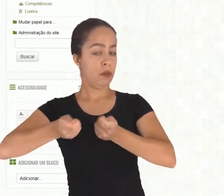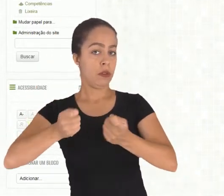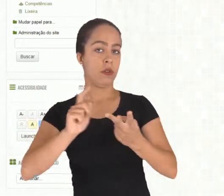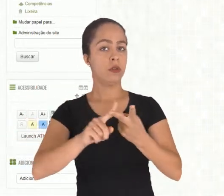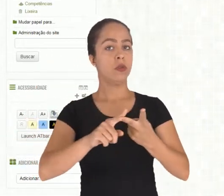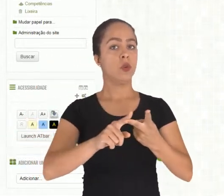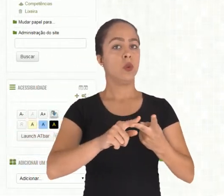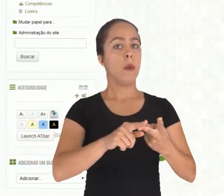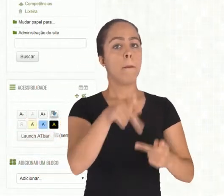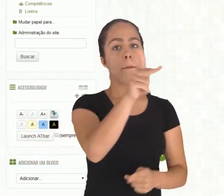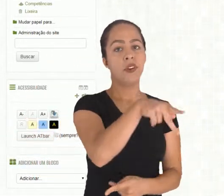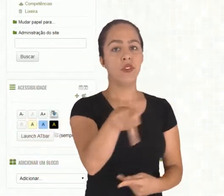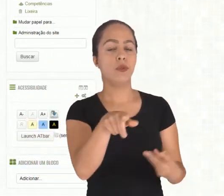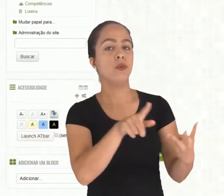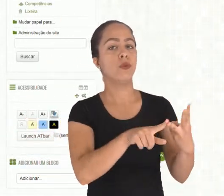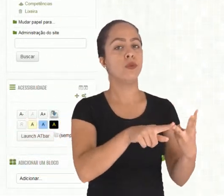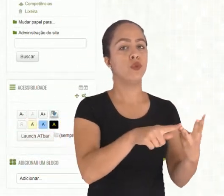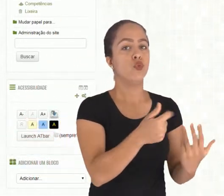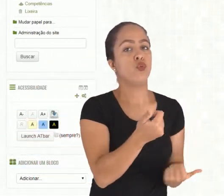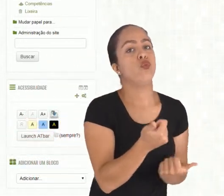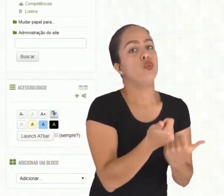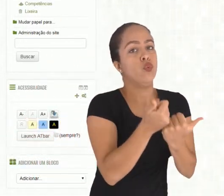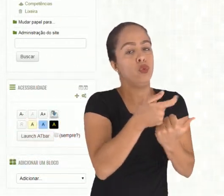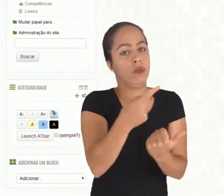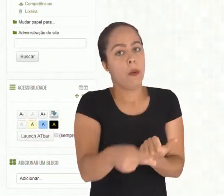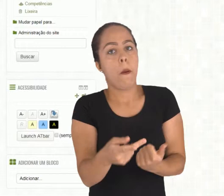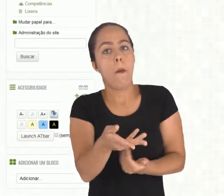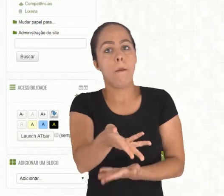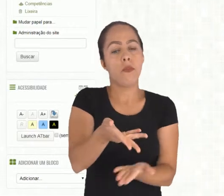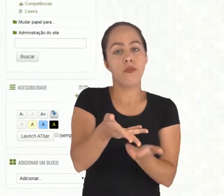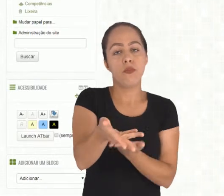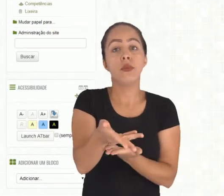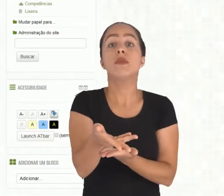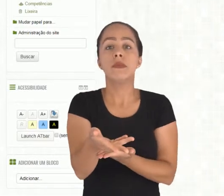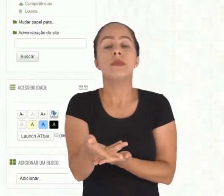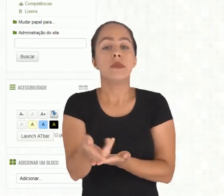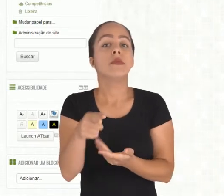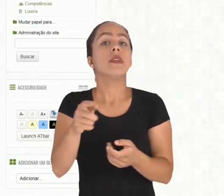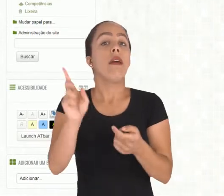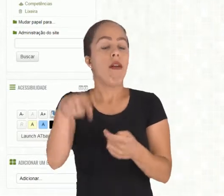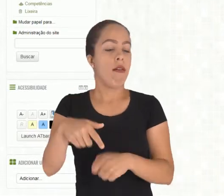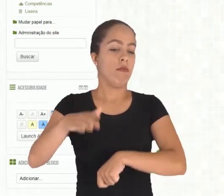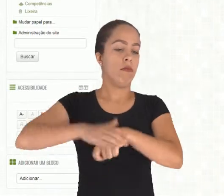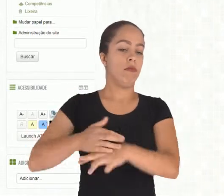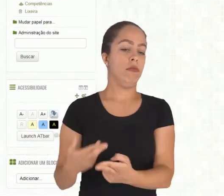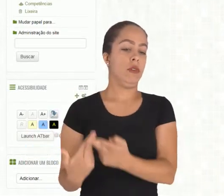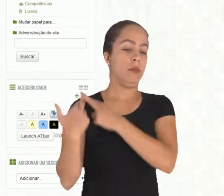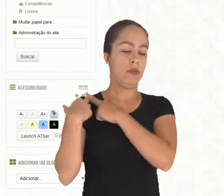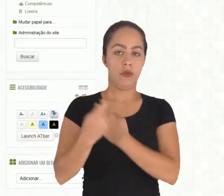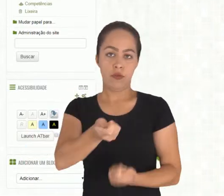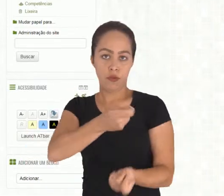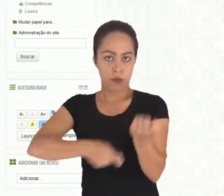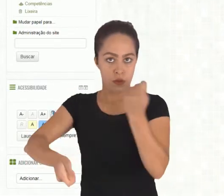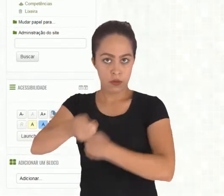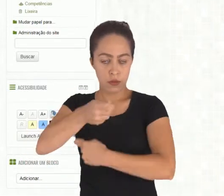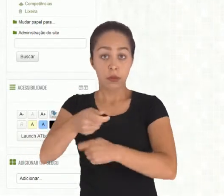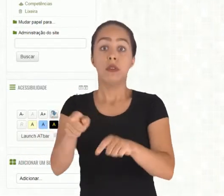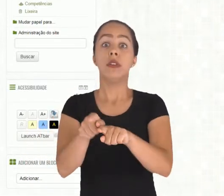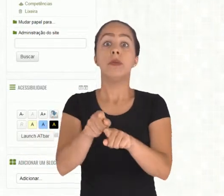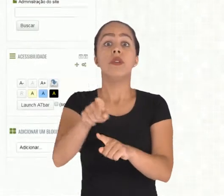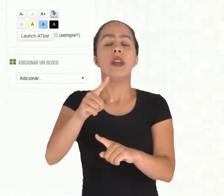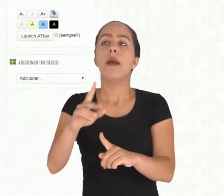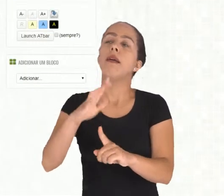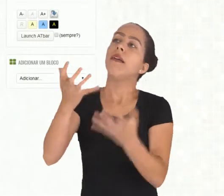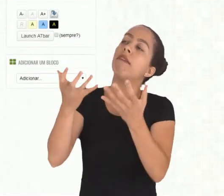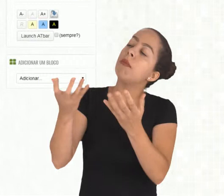professores entram como mediadores possivelmente você quer adicionar o tutor também como um como mediador tá